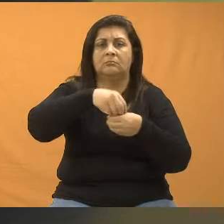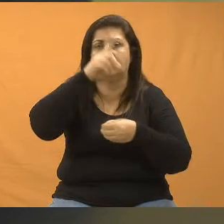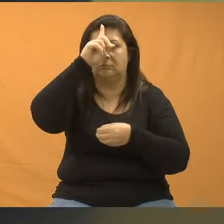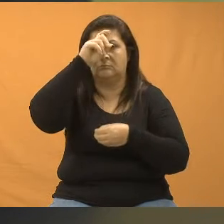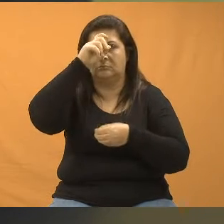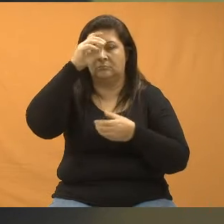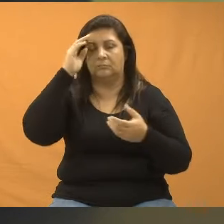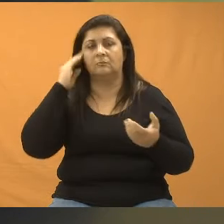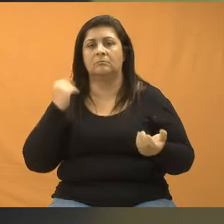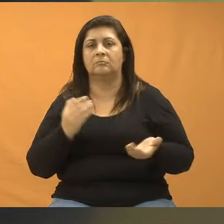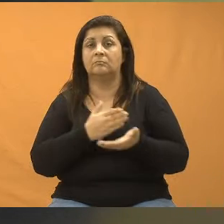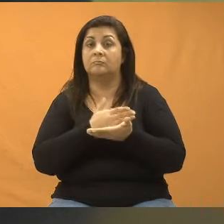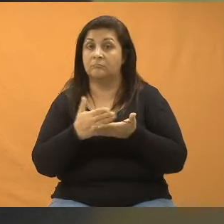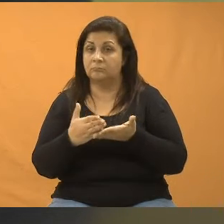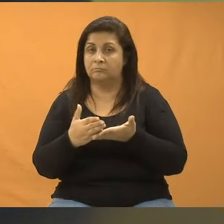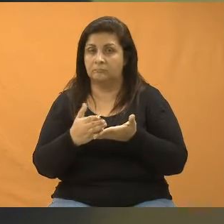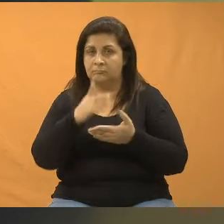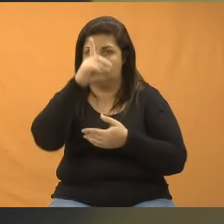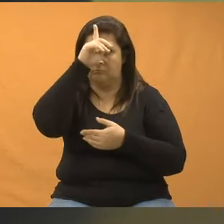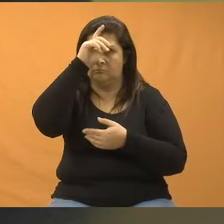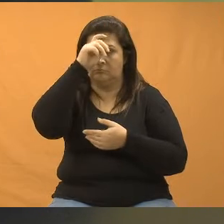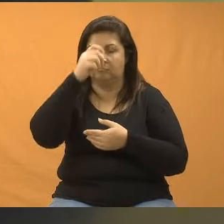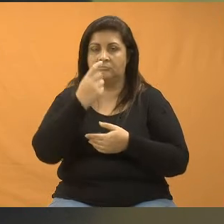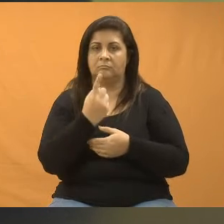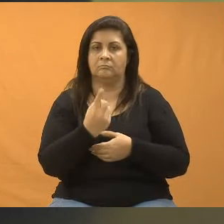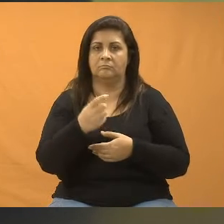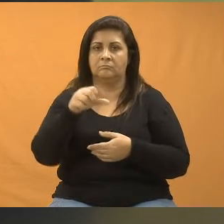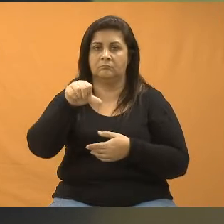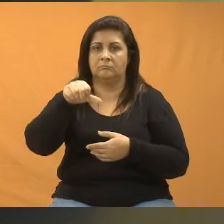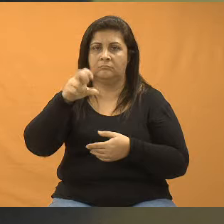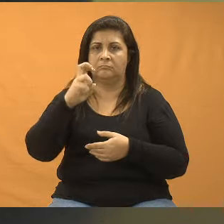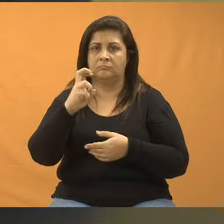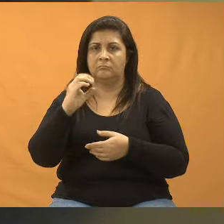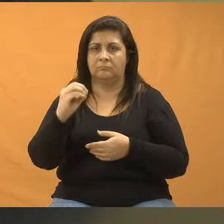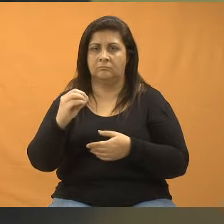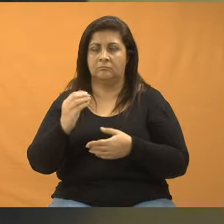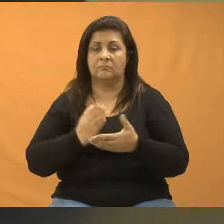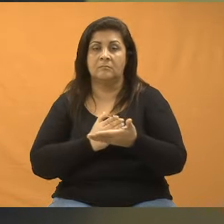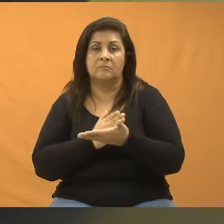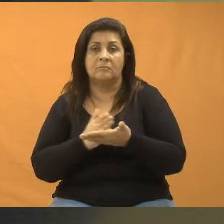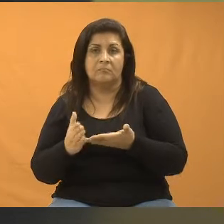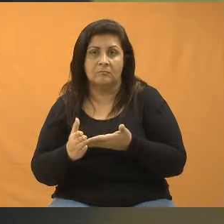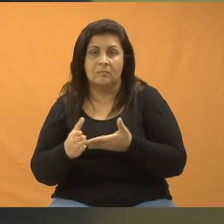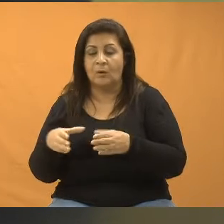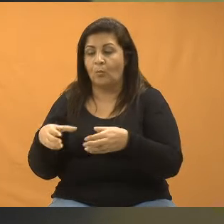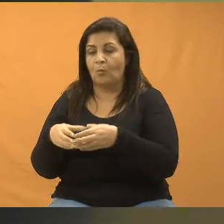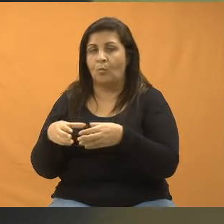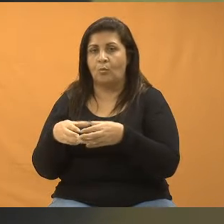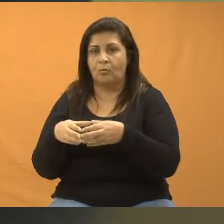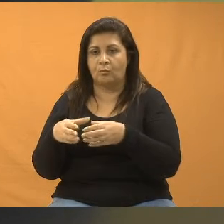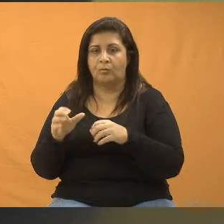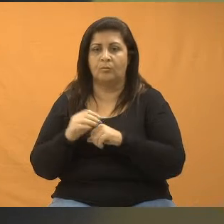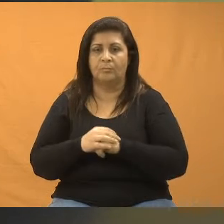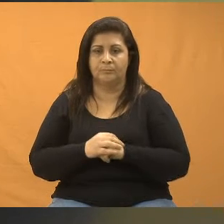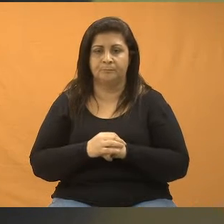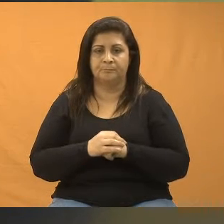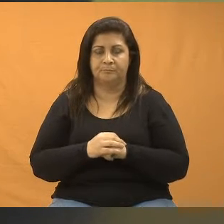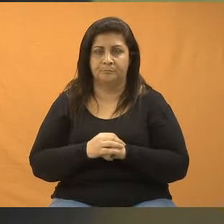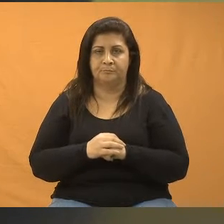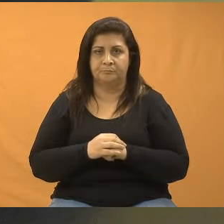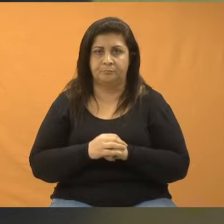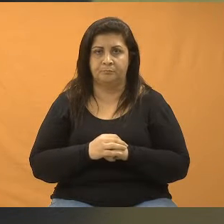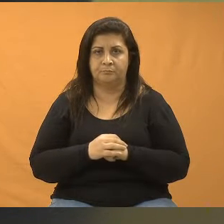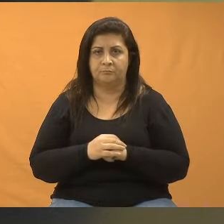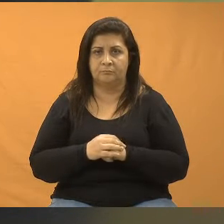desde 1850, quase 170 anos atrás, ela foi fundada por uma irmandade oriunda